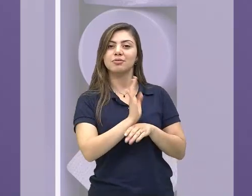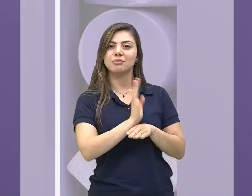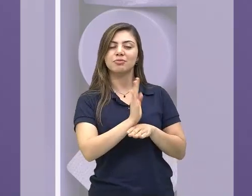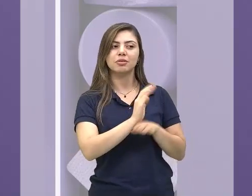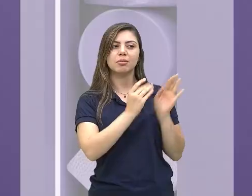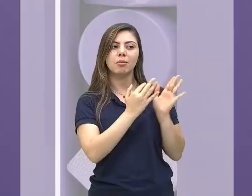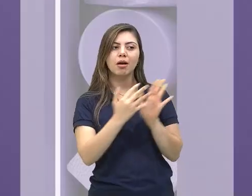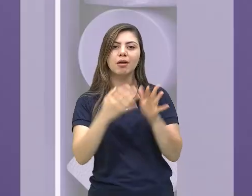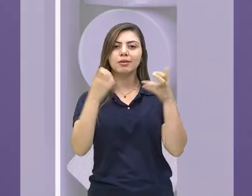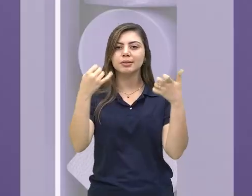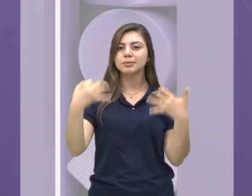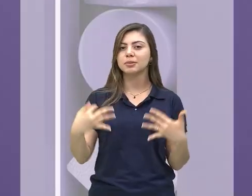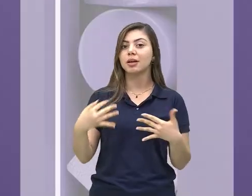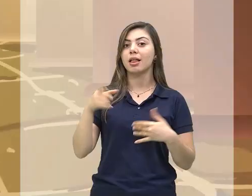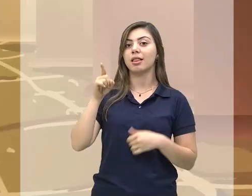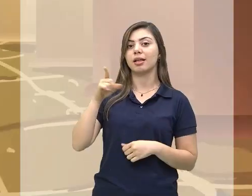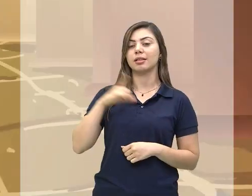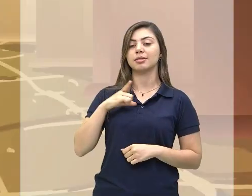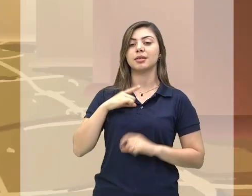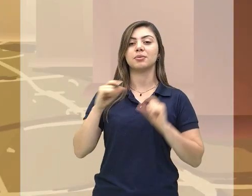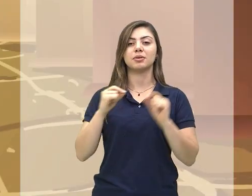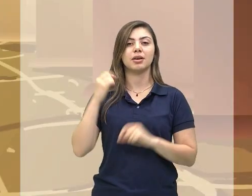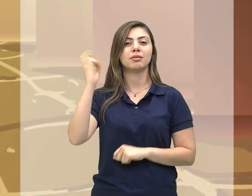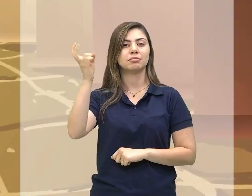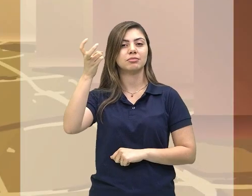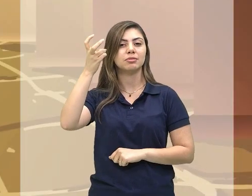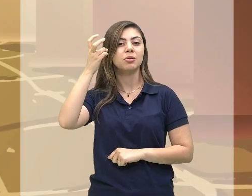do Mestre das Religiões.